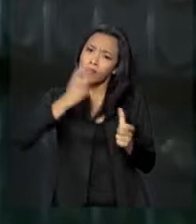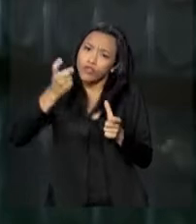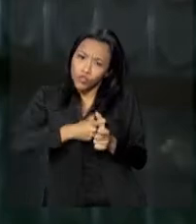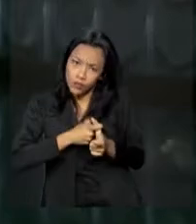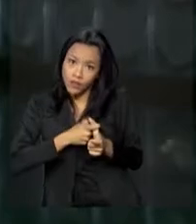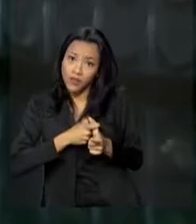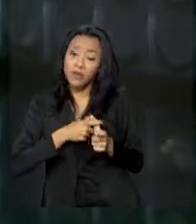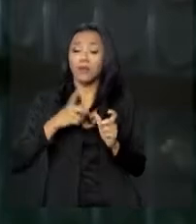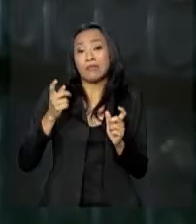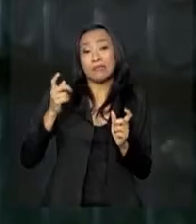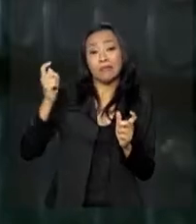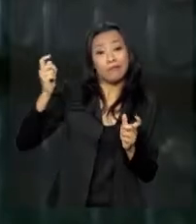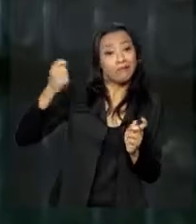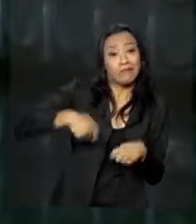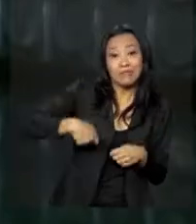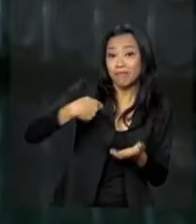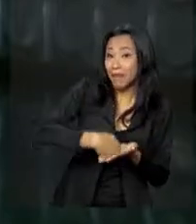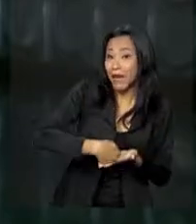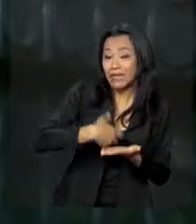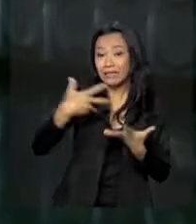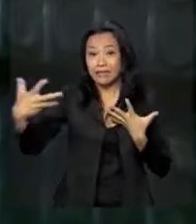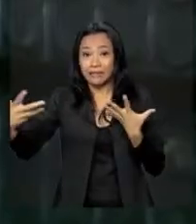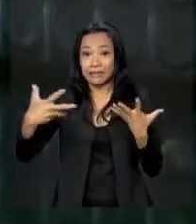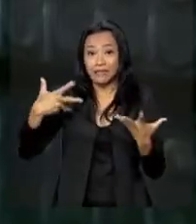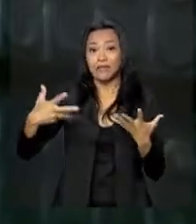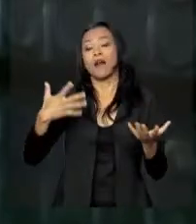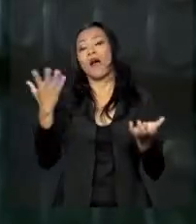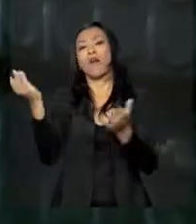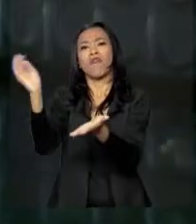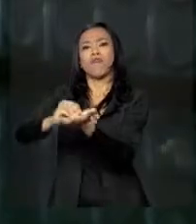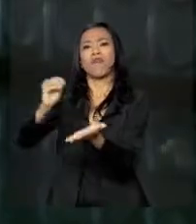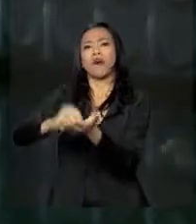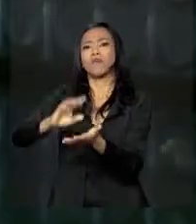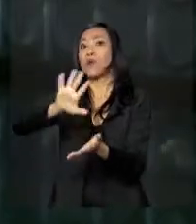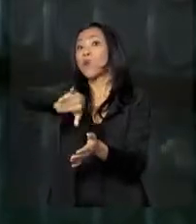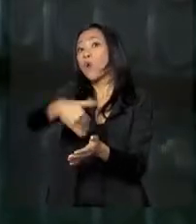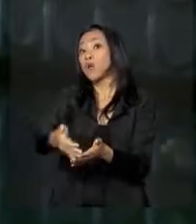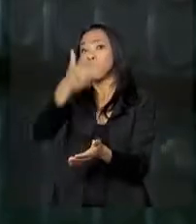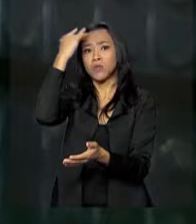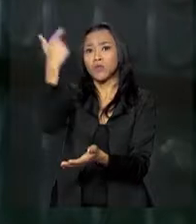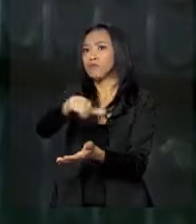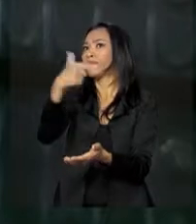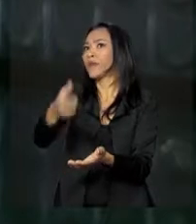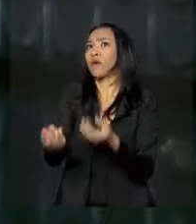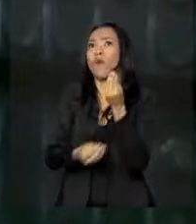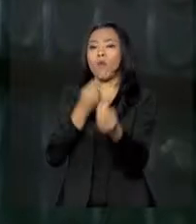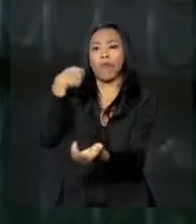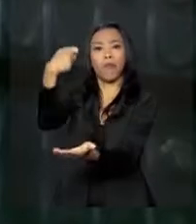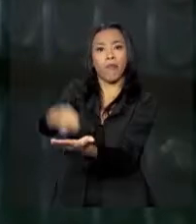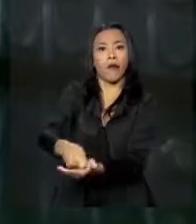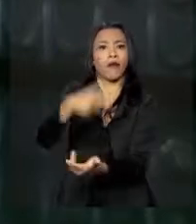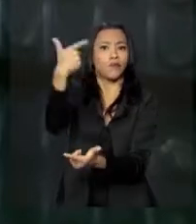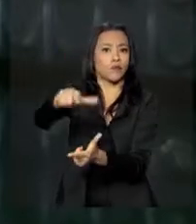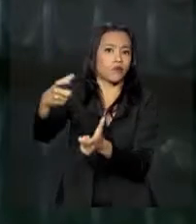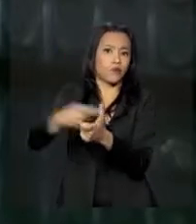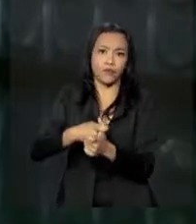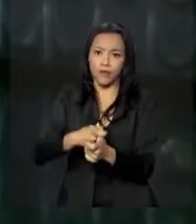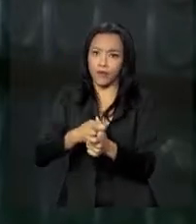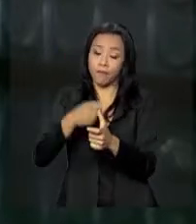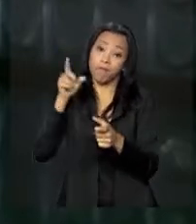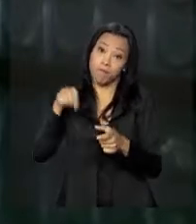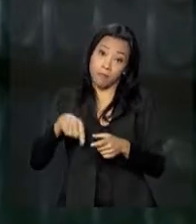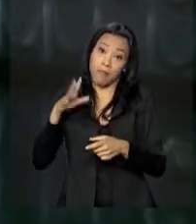ou não ter condições de pagar já sobre a inadimplência que é quando a pessoa não tem condições de pagar suas dívidas a